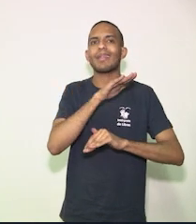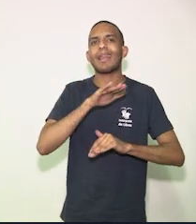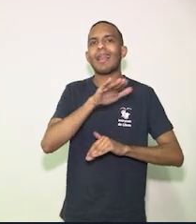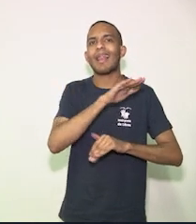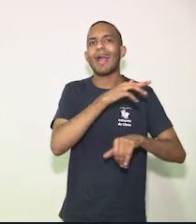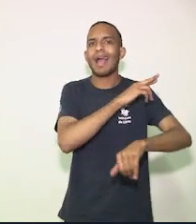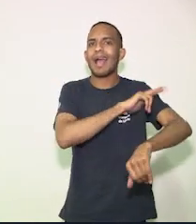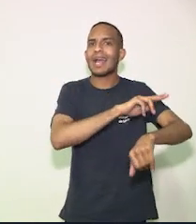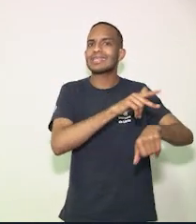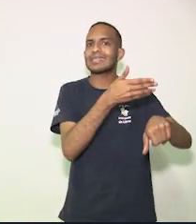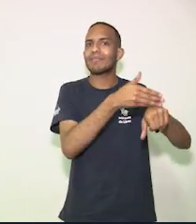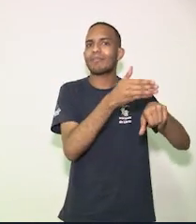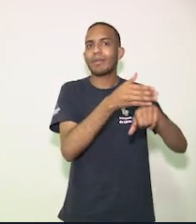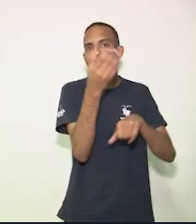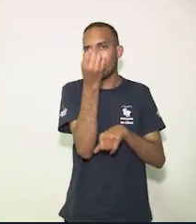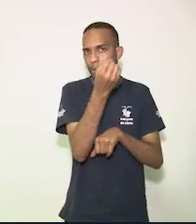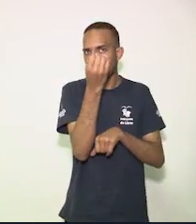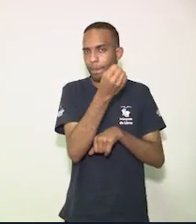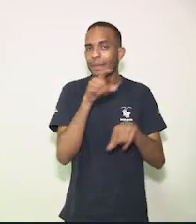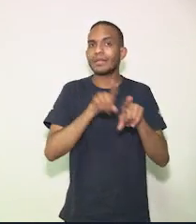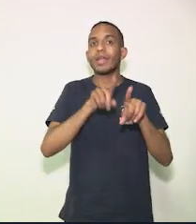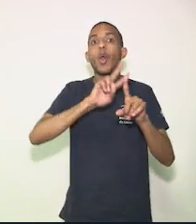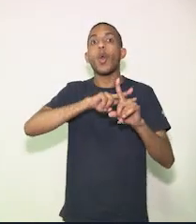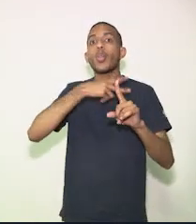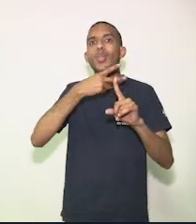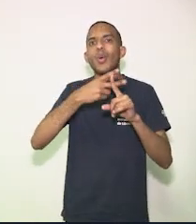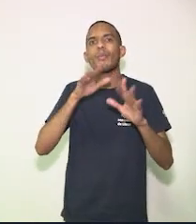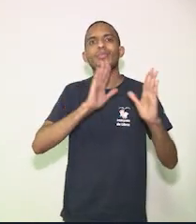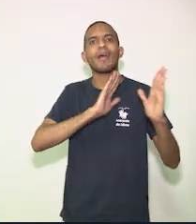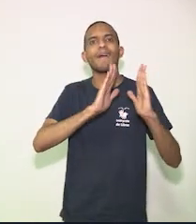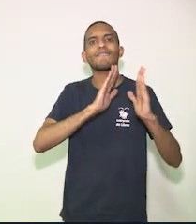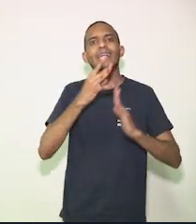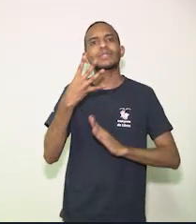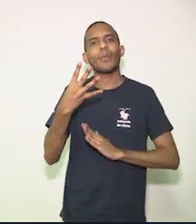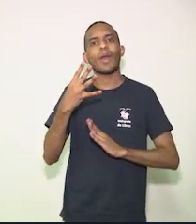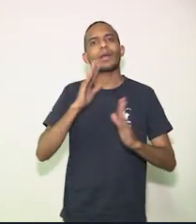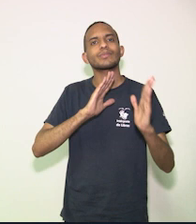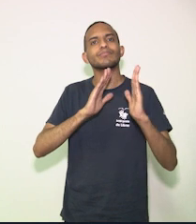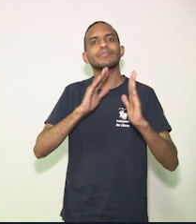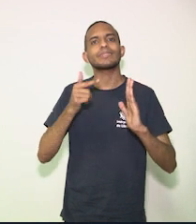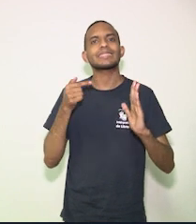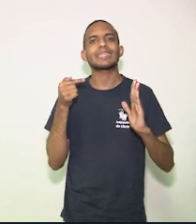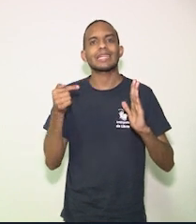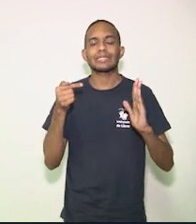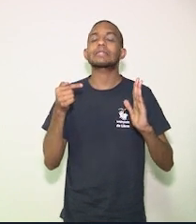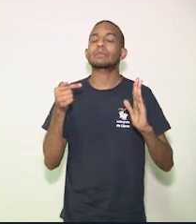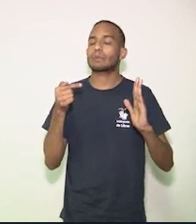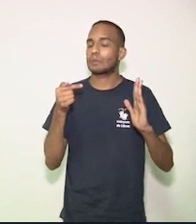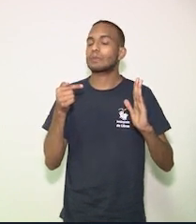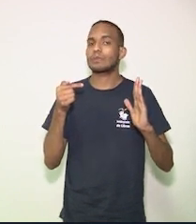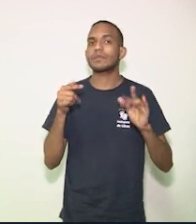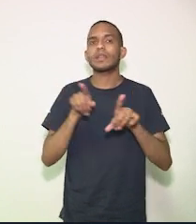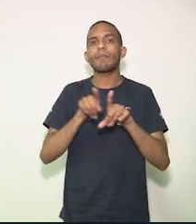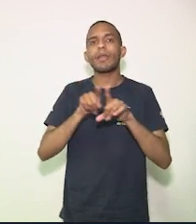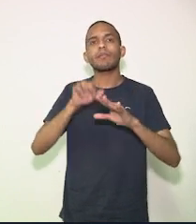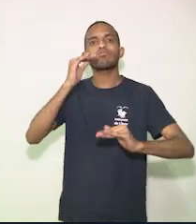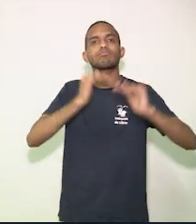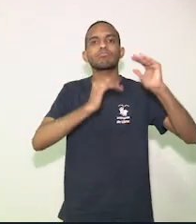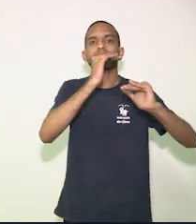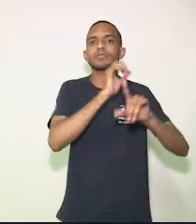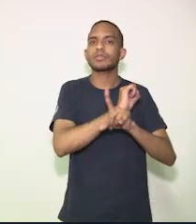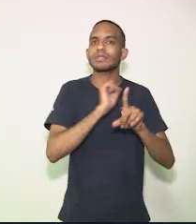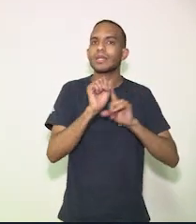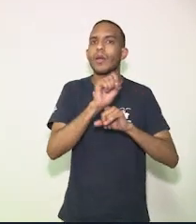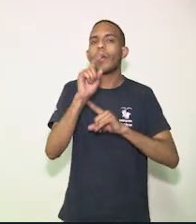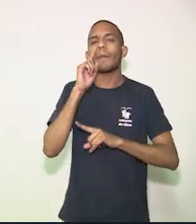raça de cor branca, chegando ao dobro nas fases 4 e 7. Classe